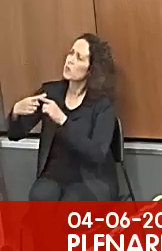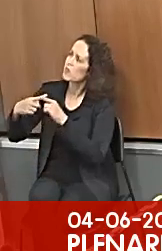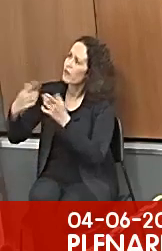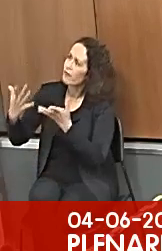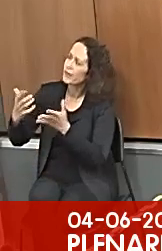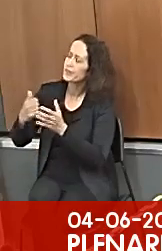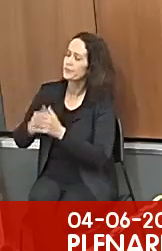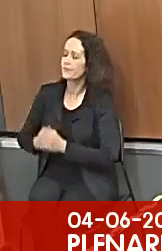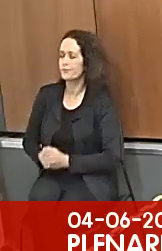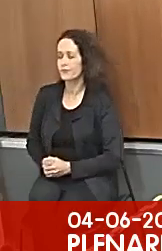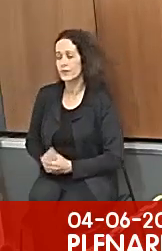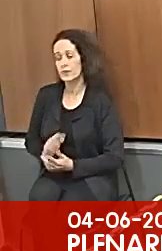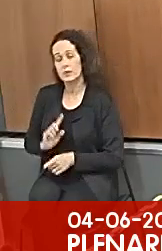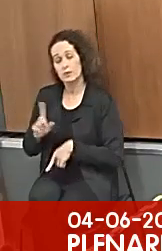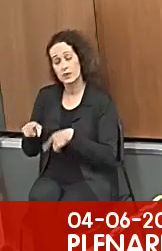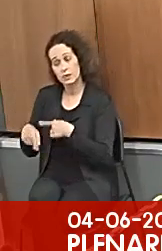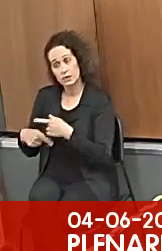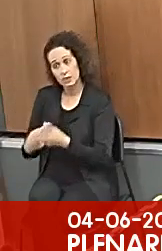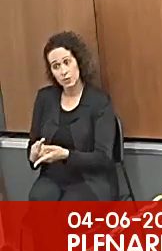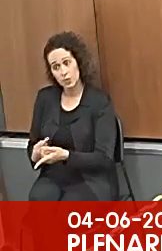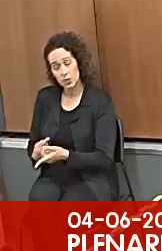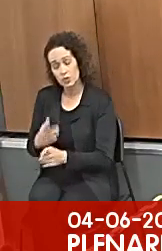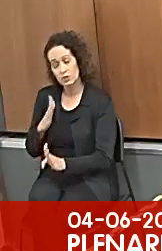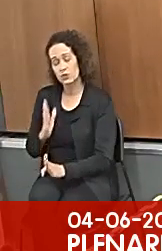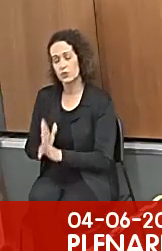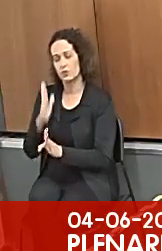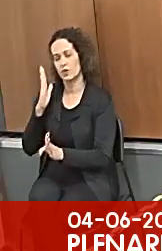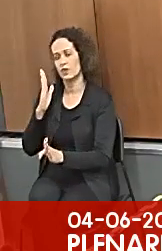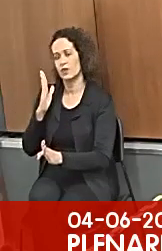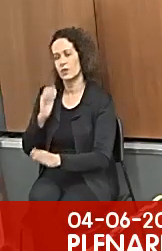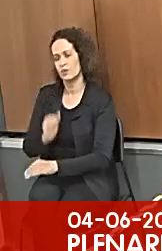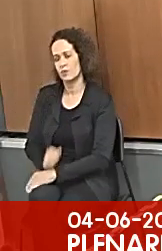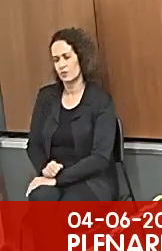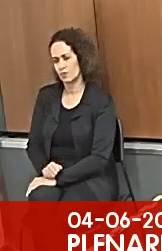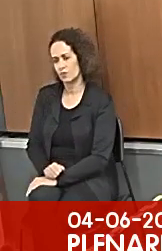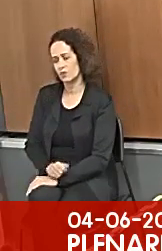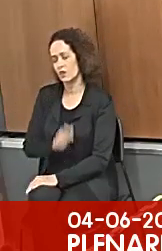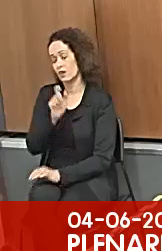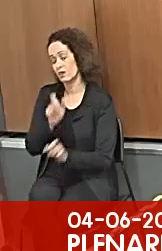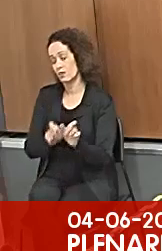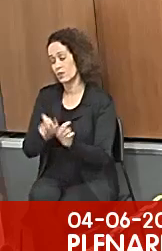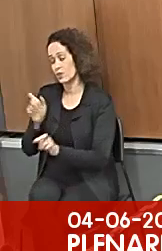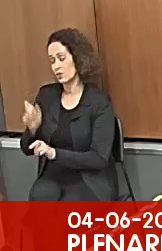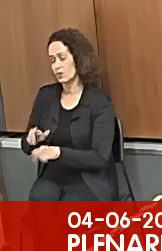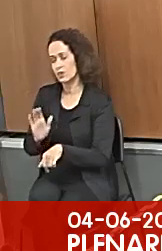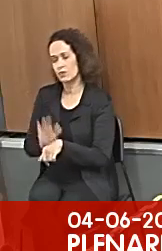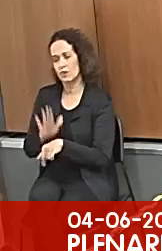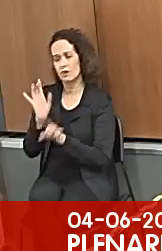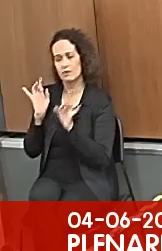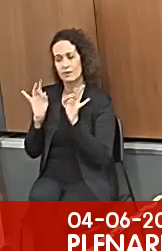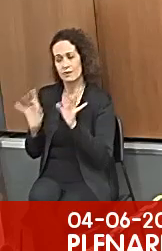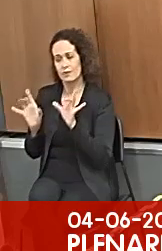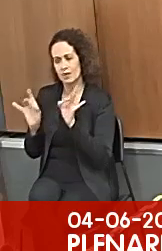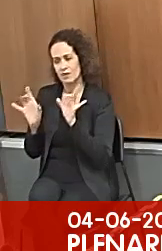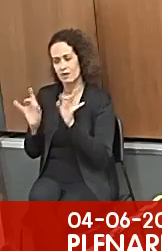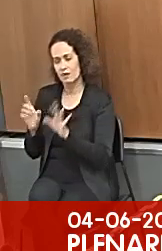nós sabemos que são as pessoas mais especiais nas nossas vidas, são eles